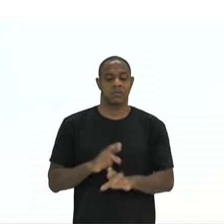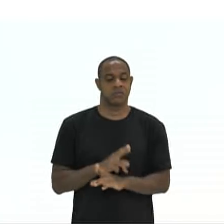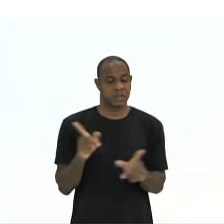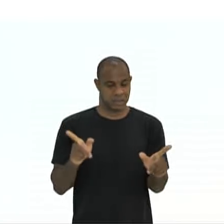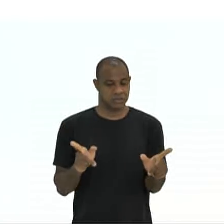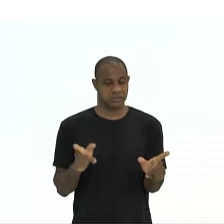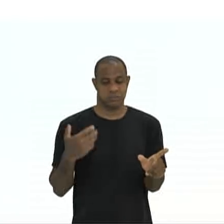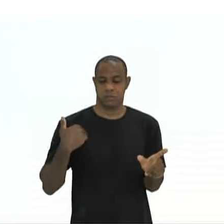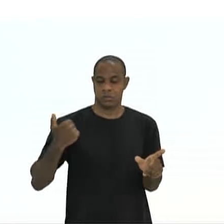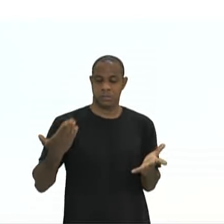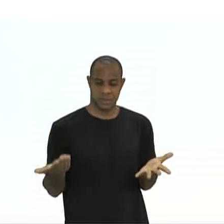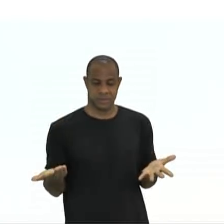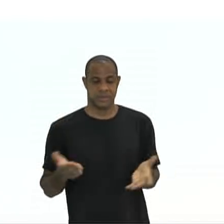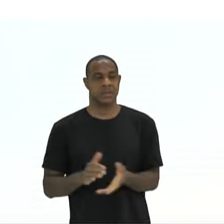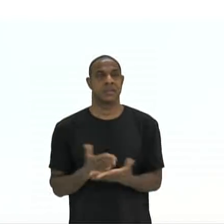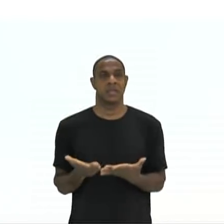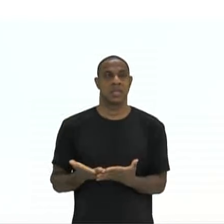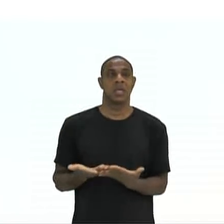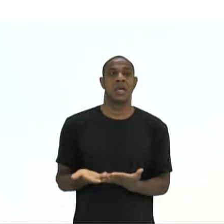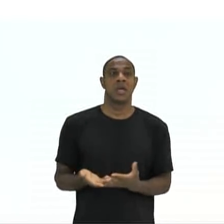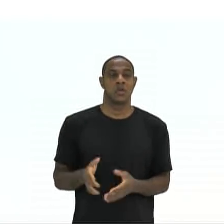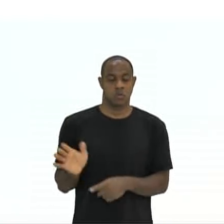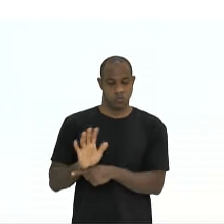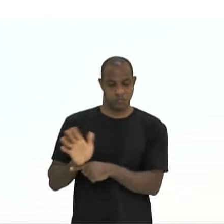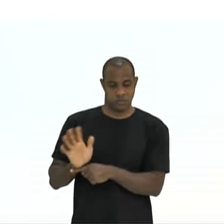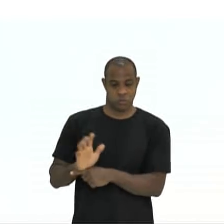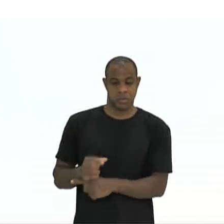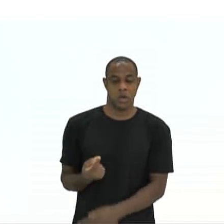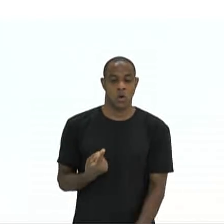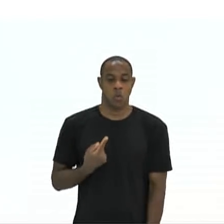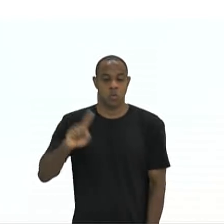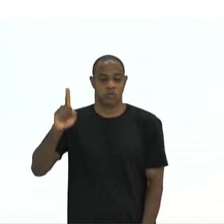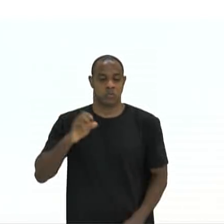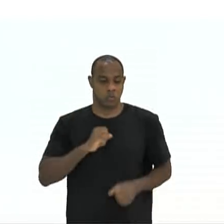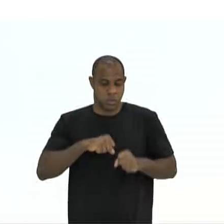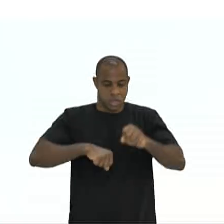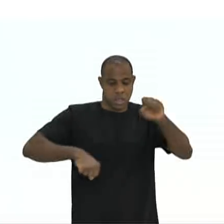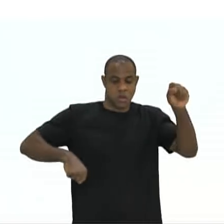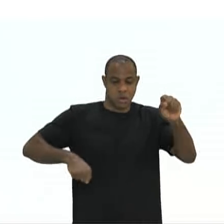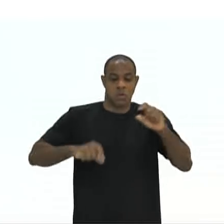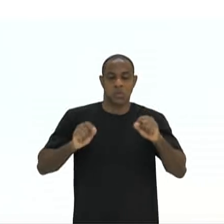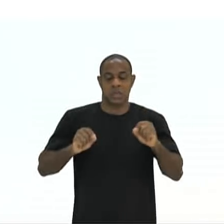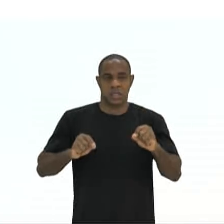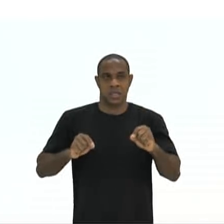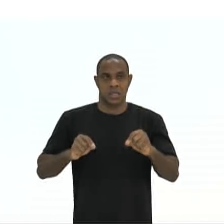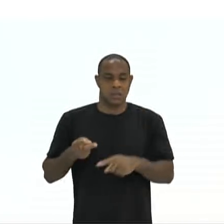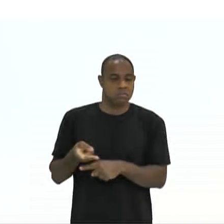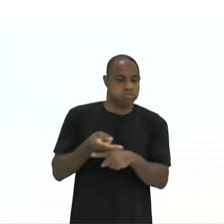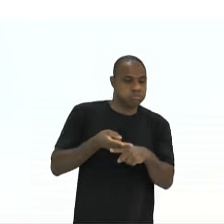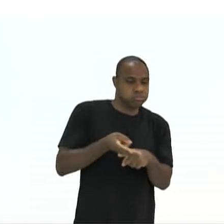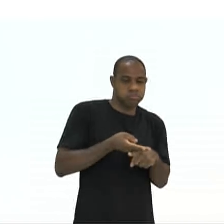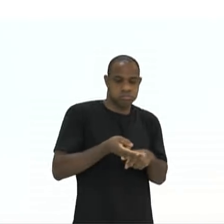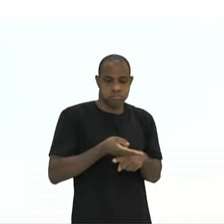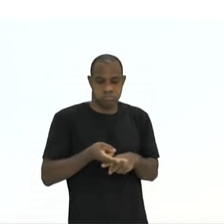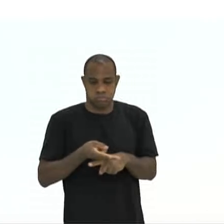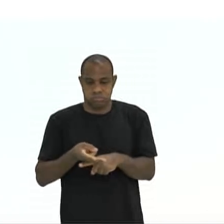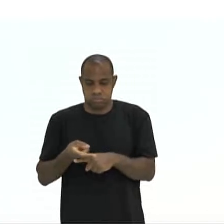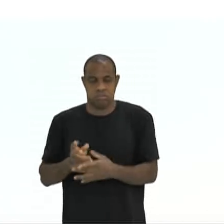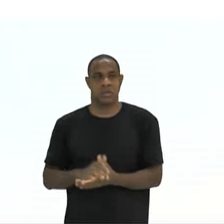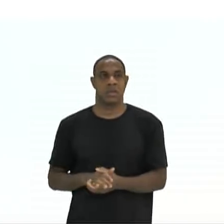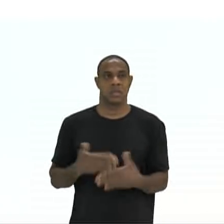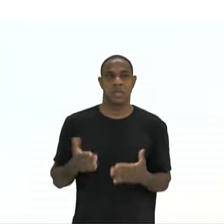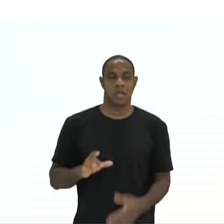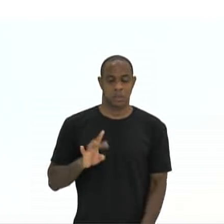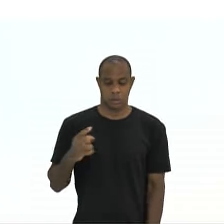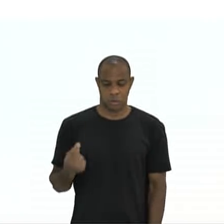Em Transformers, o último cavaleiro, os caçados serão heróis. Os heróis se tornarão vilões.